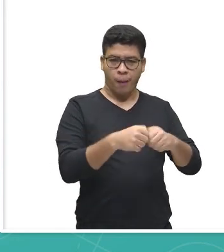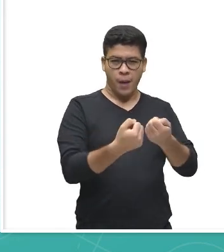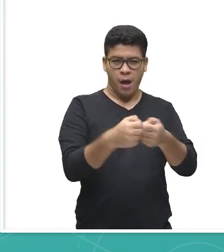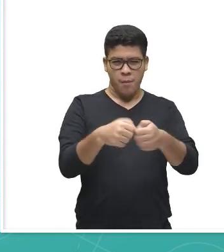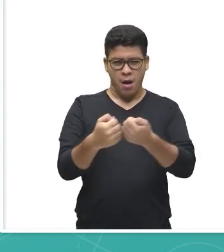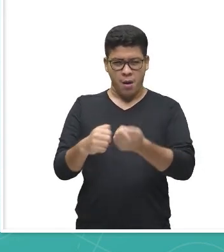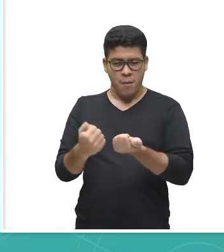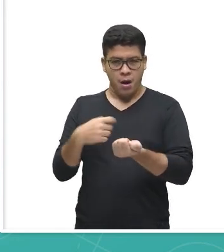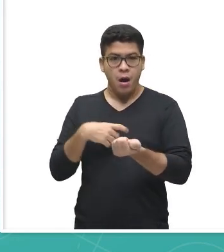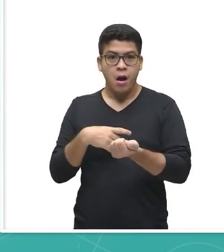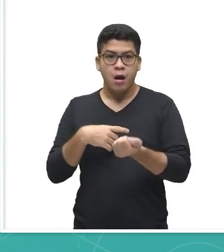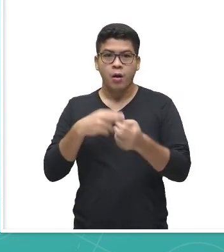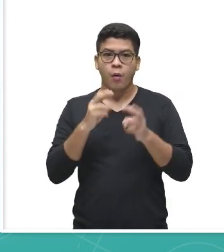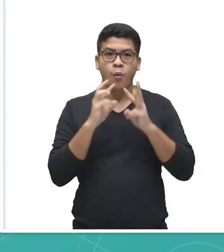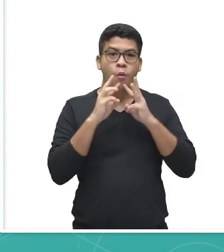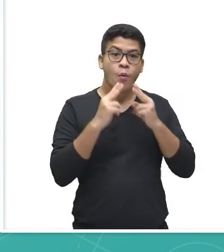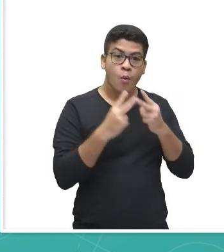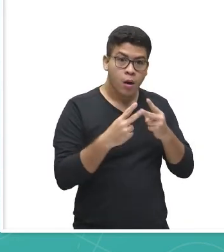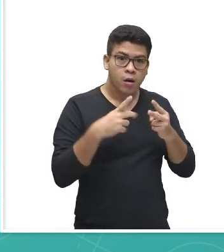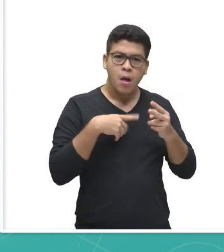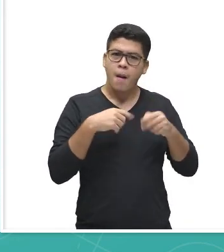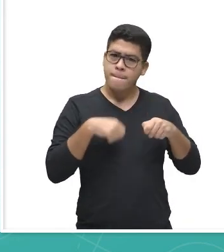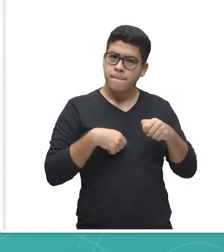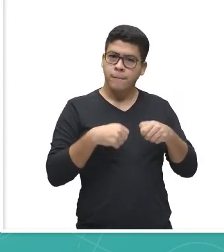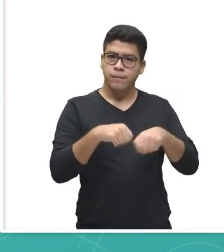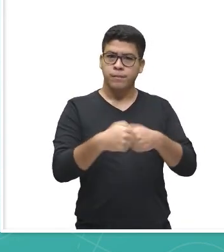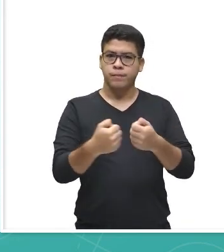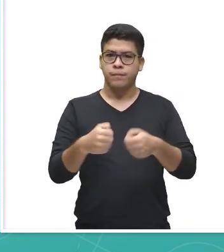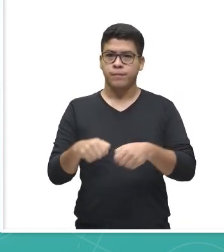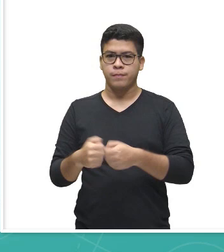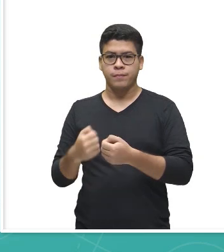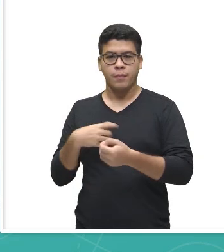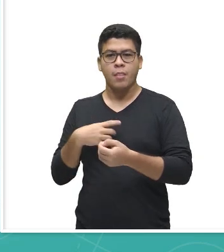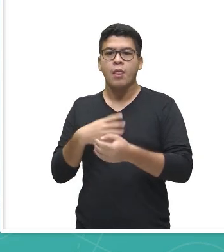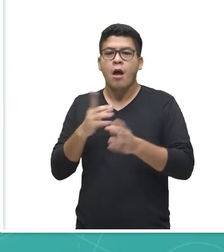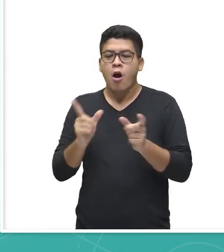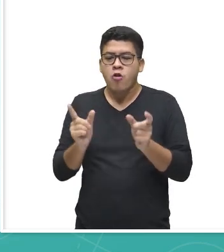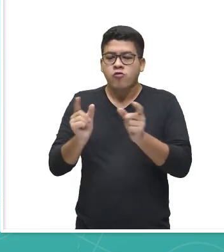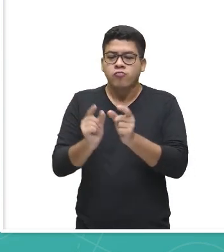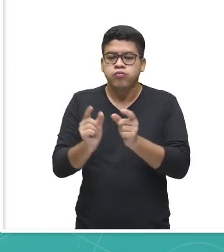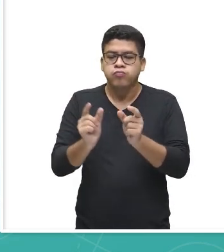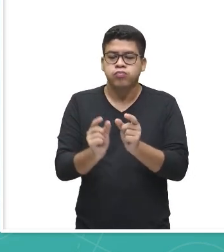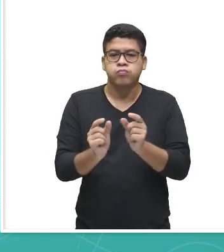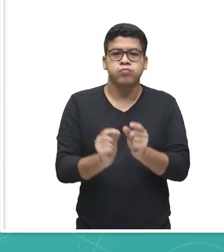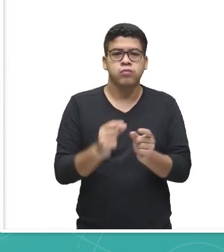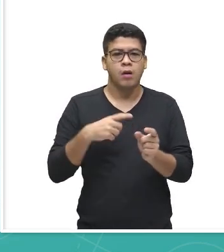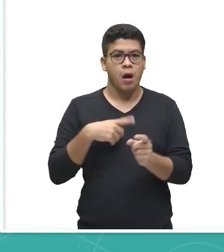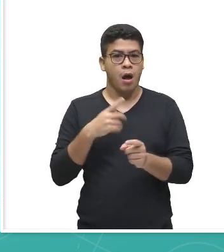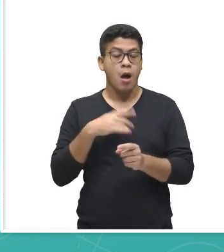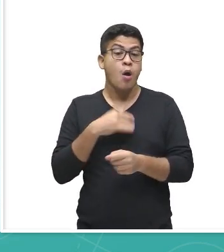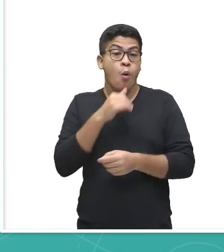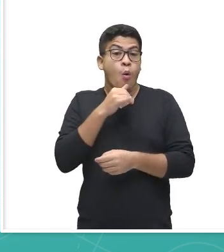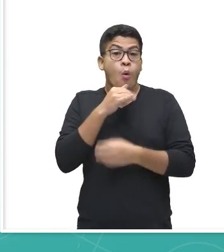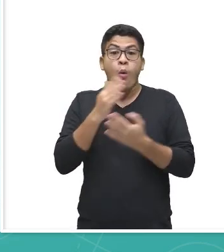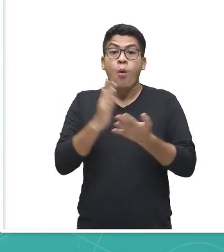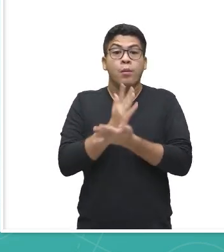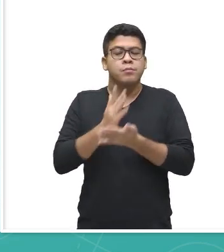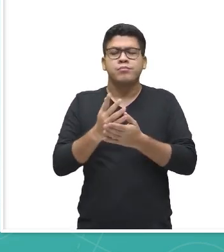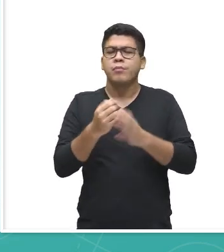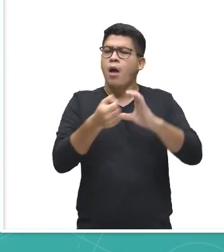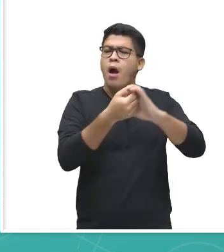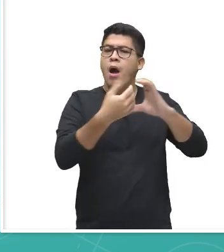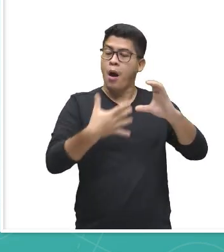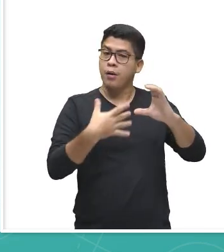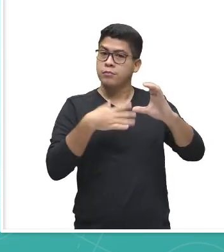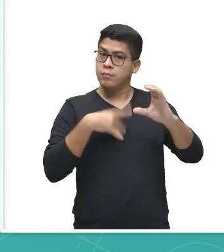dividida em partes cada vez menores, né? E o exemplo que eu já acabei de falar, como por exemplo, o